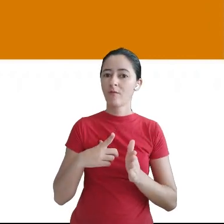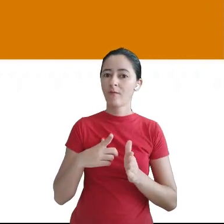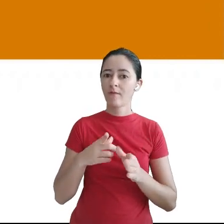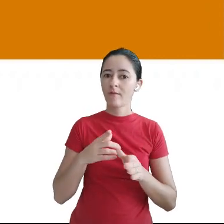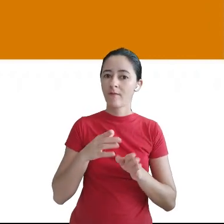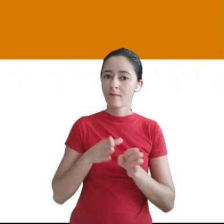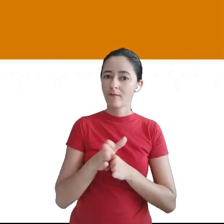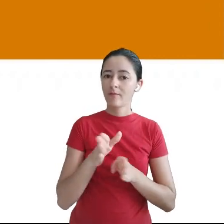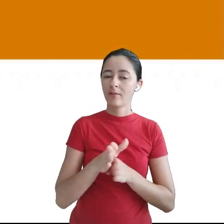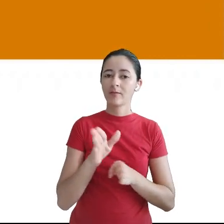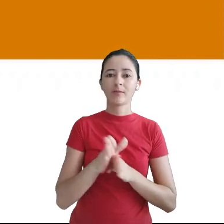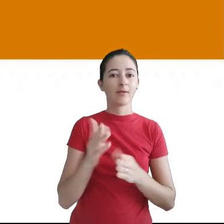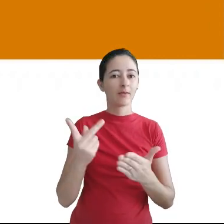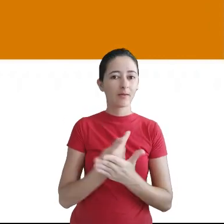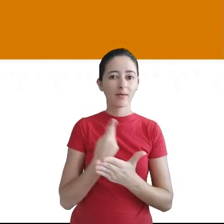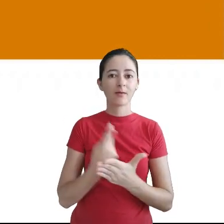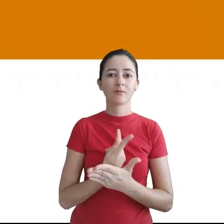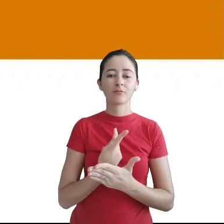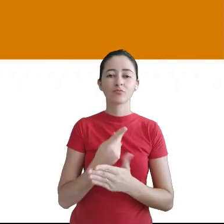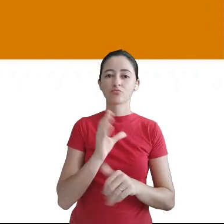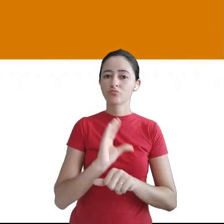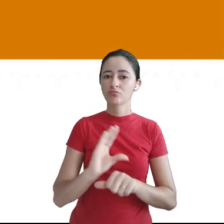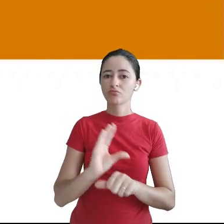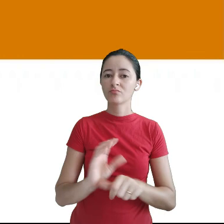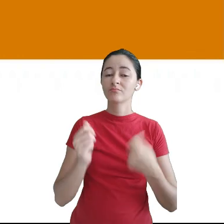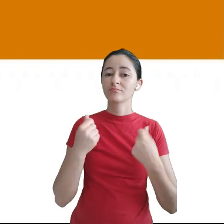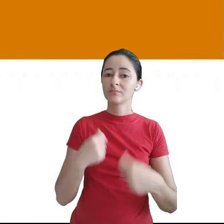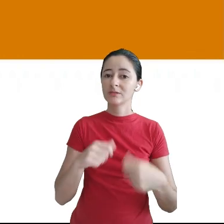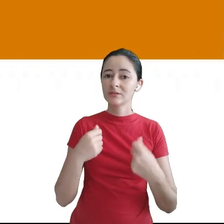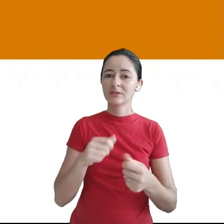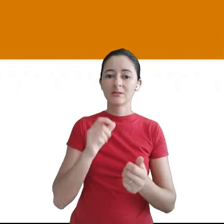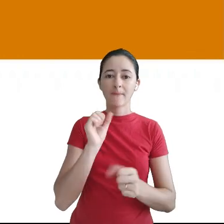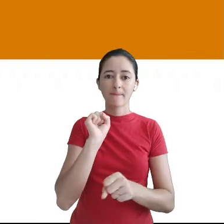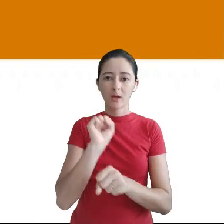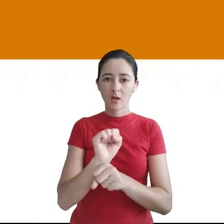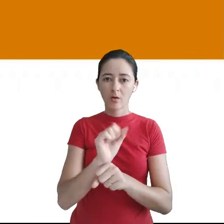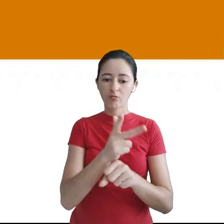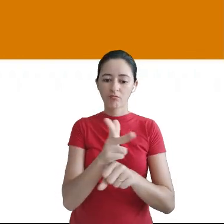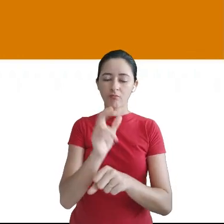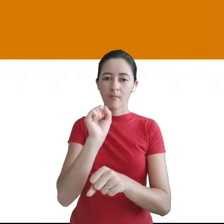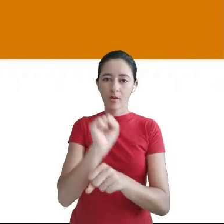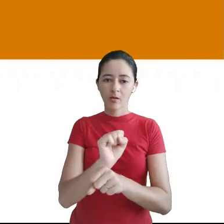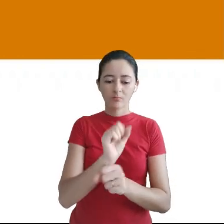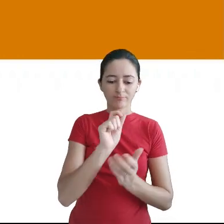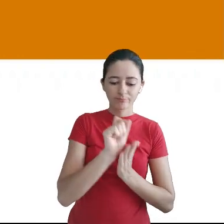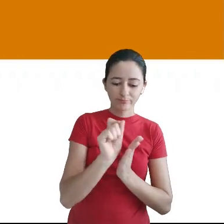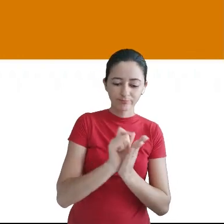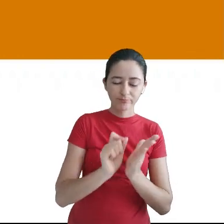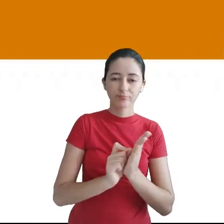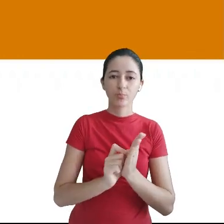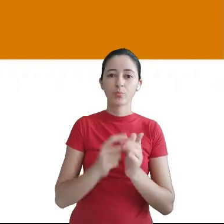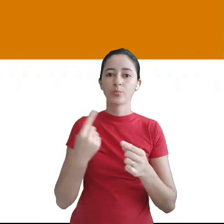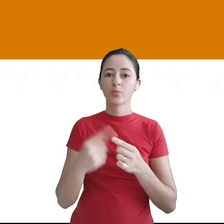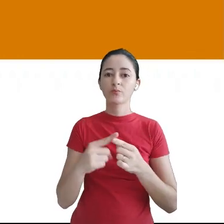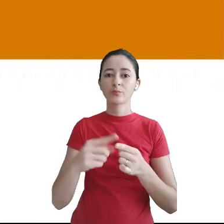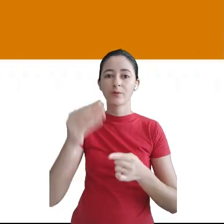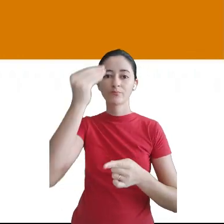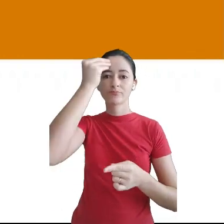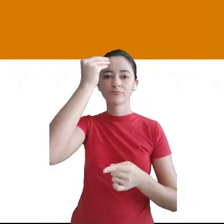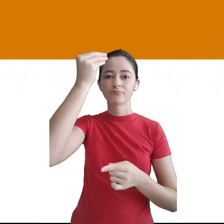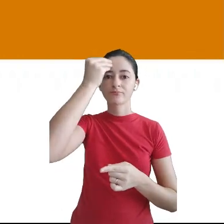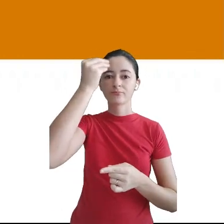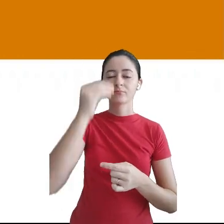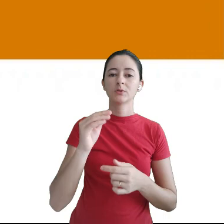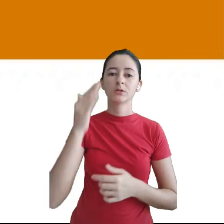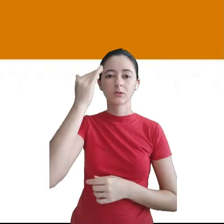já vou dizer para você que você não está fazendo da forma correta. O curso tem que ir fazendo, tem que ir pausando e fazendo os exercícios na hora que eu estou pedindo, porque